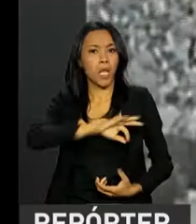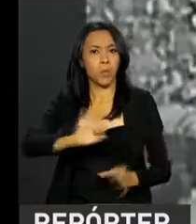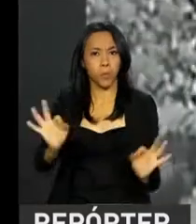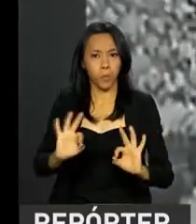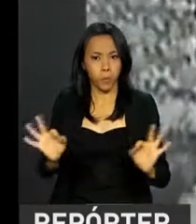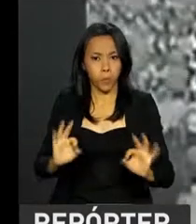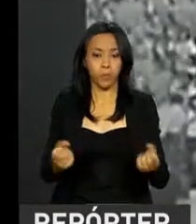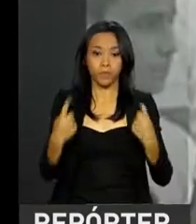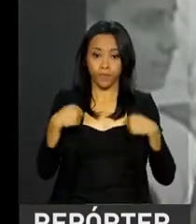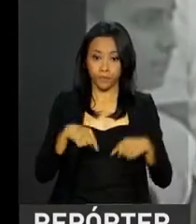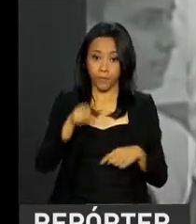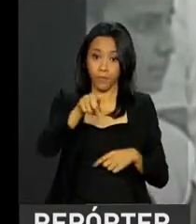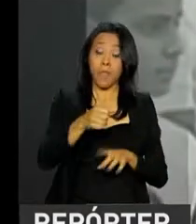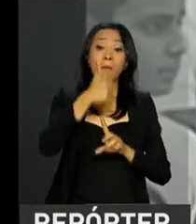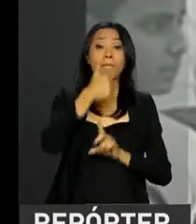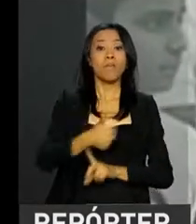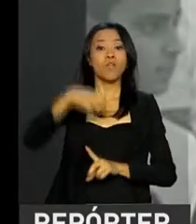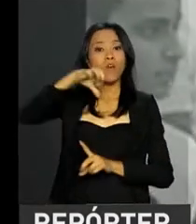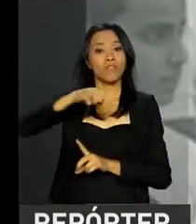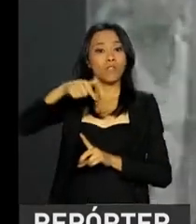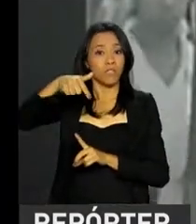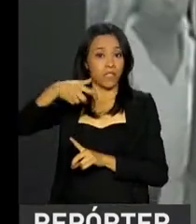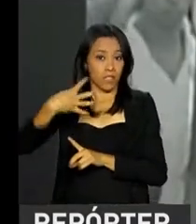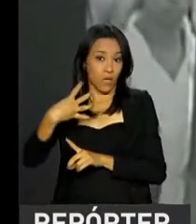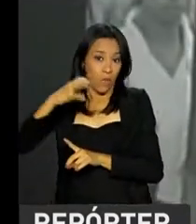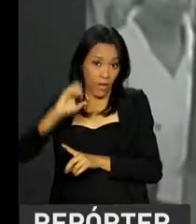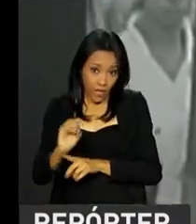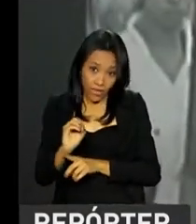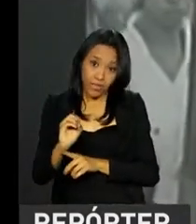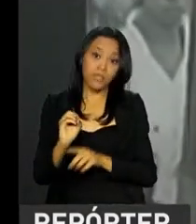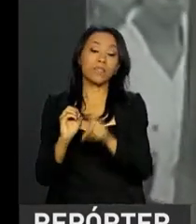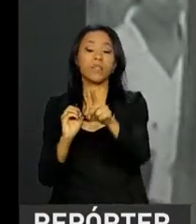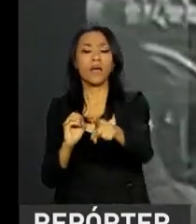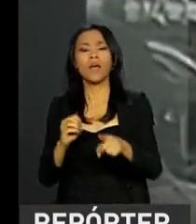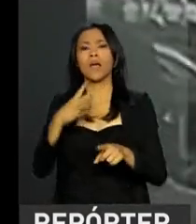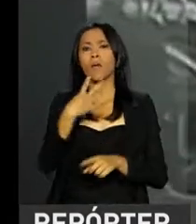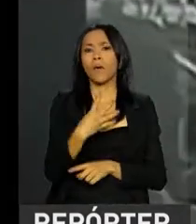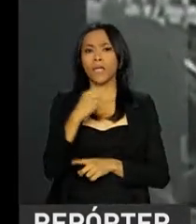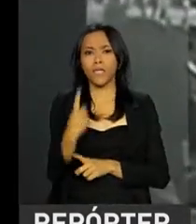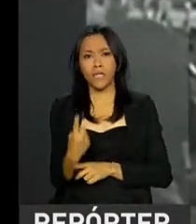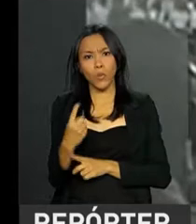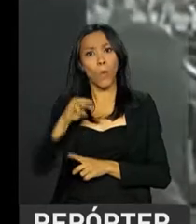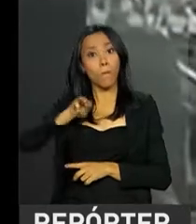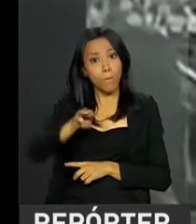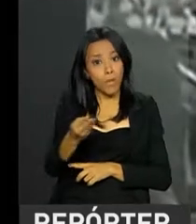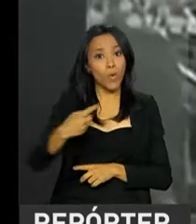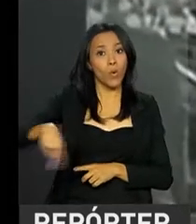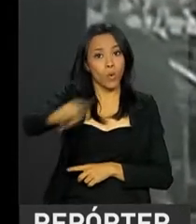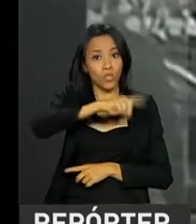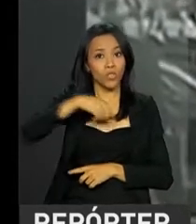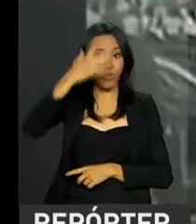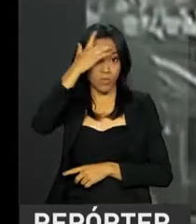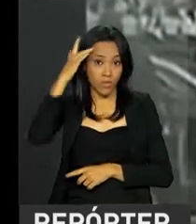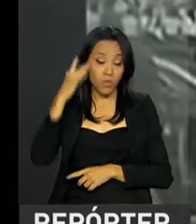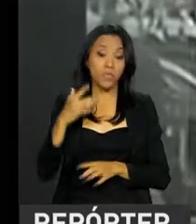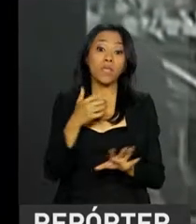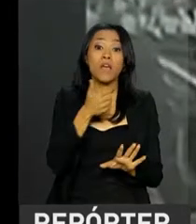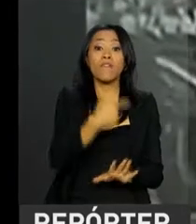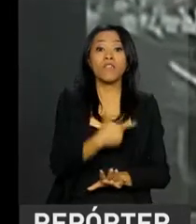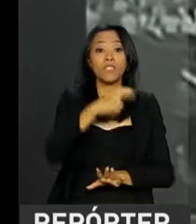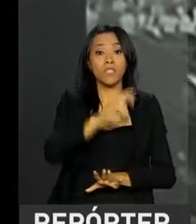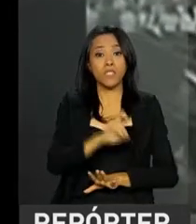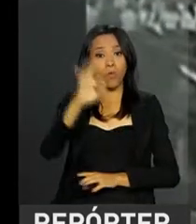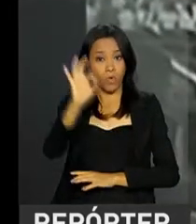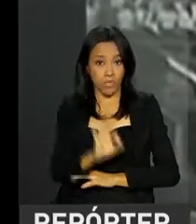dos anos 1940, o Brasil tinha 41 milhões de habitantes, mas apenas cerca de 25%